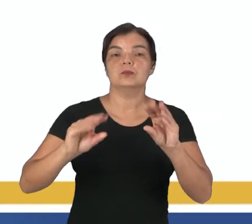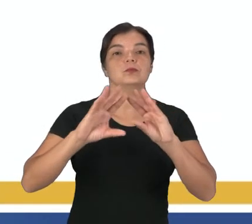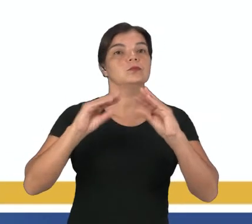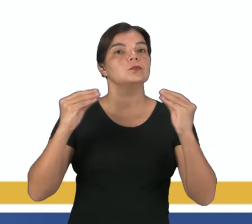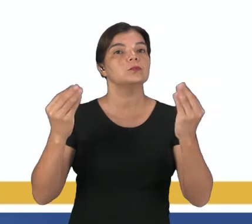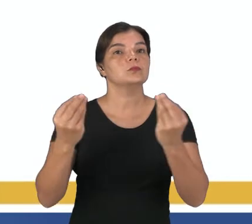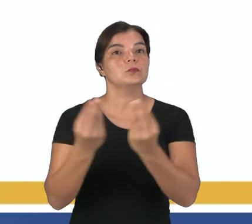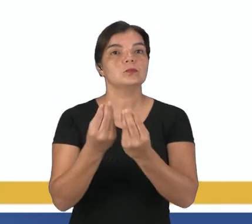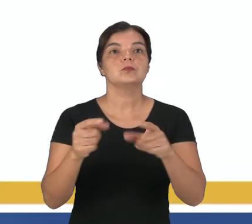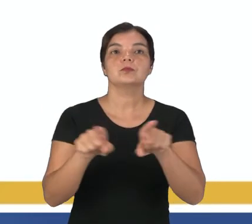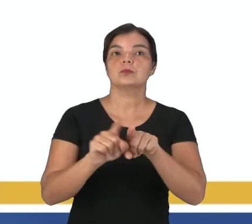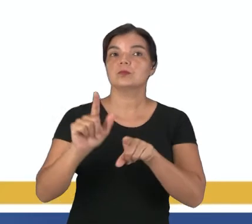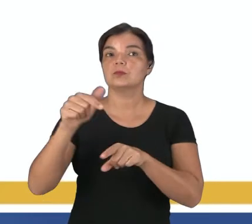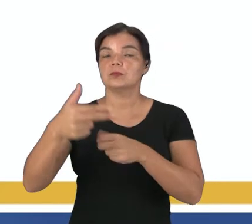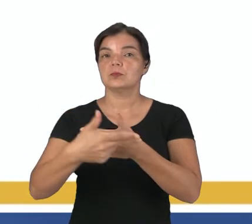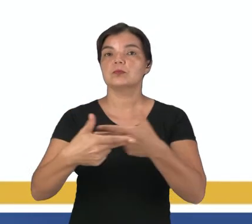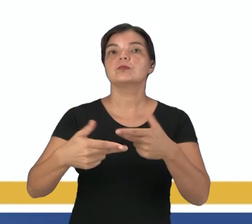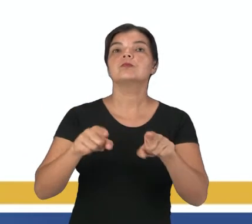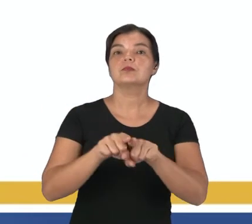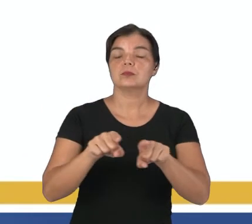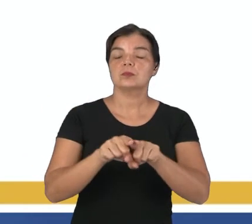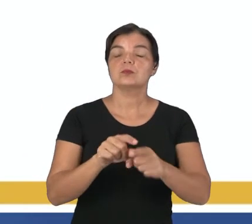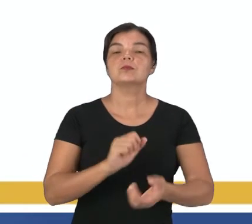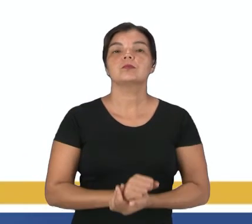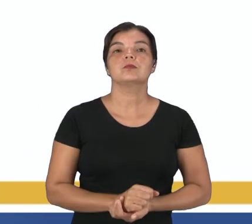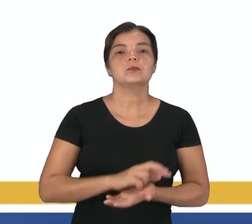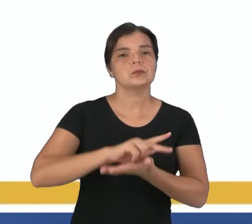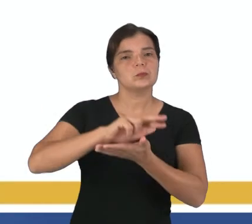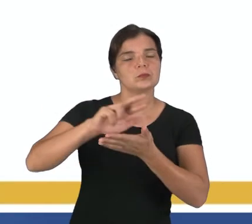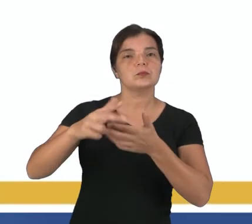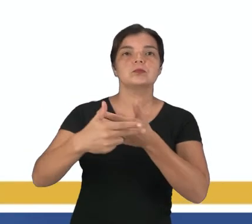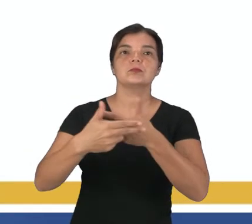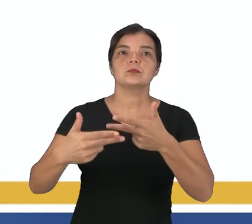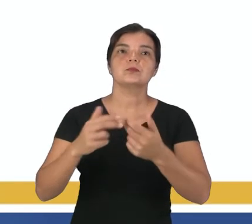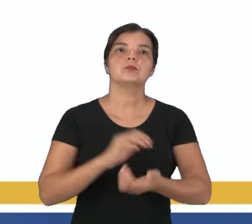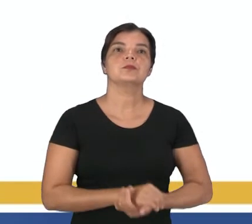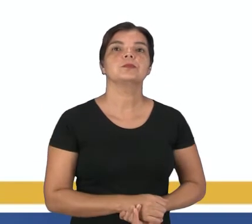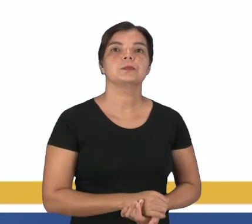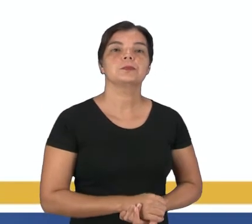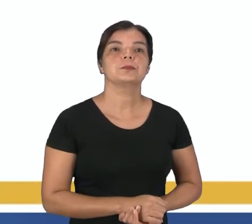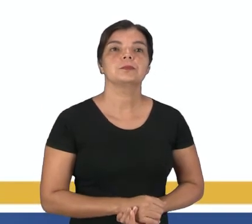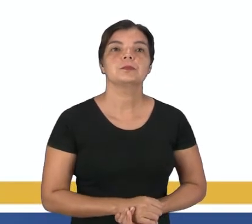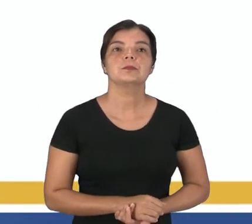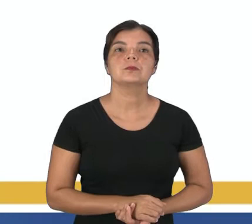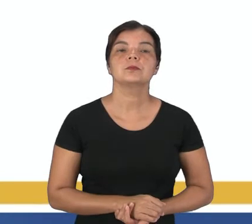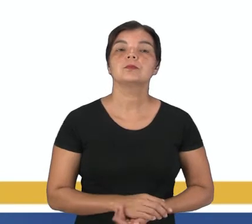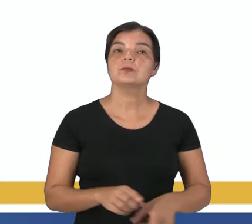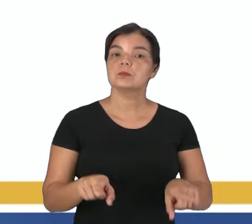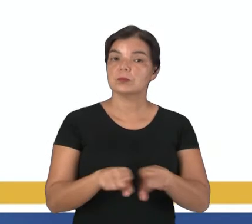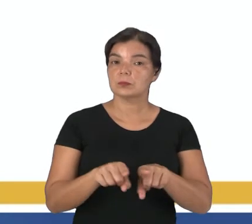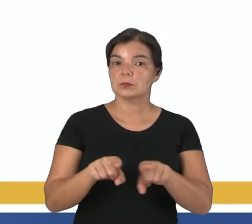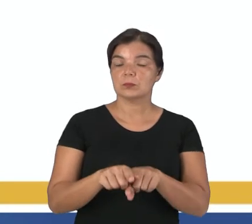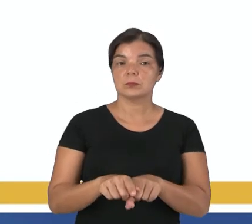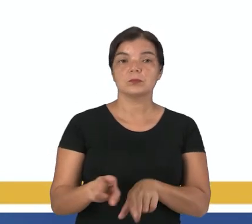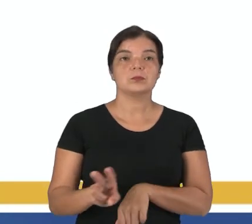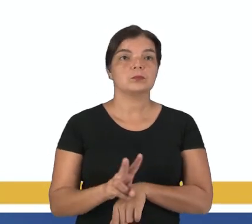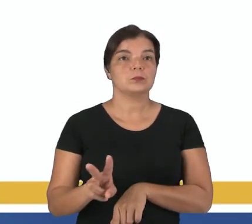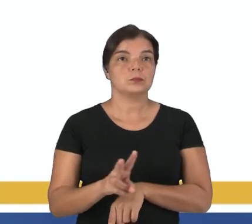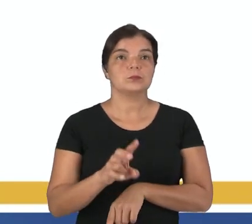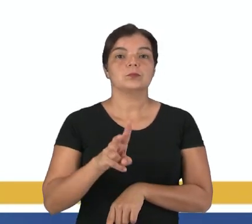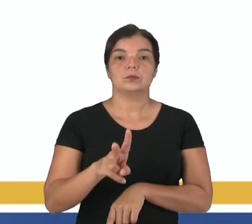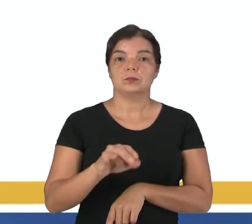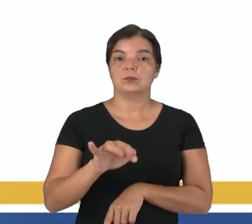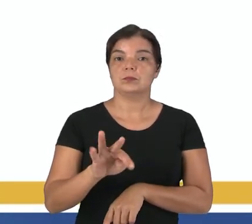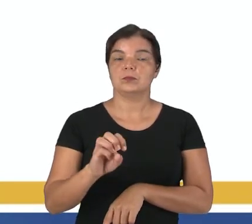substâncias além de outras funções a elas possuem diversas funções temos também as